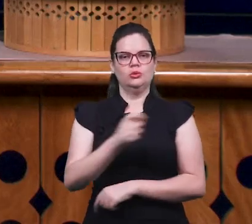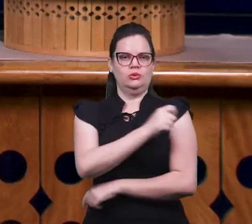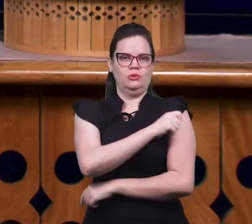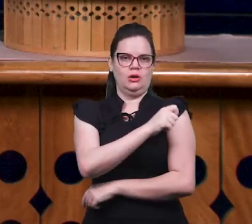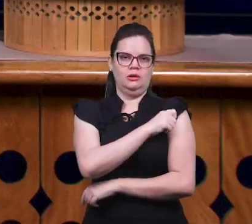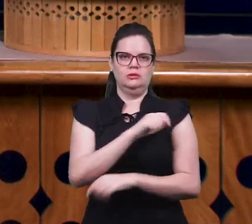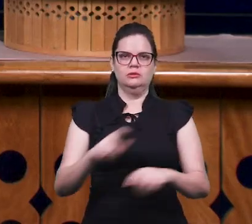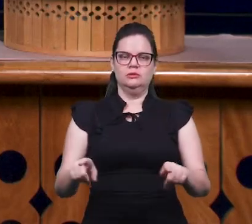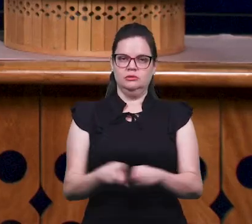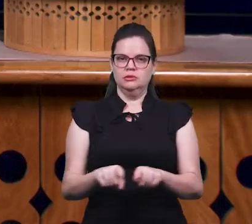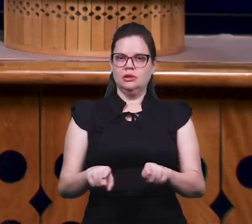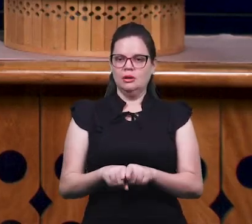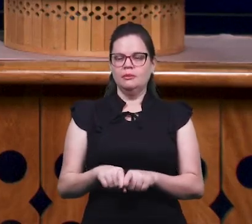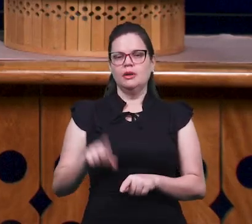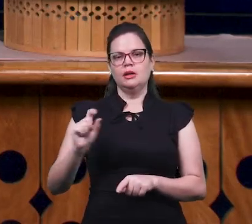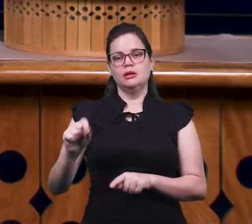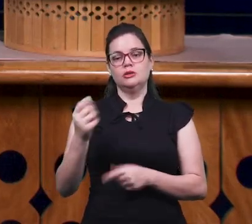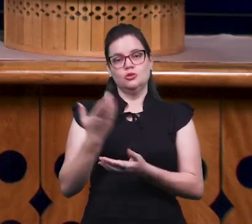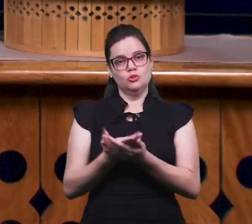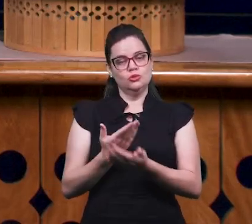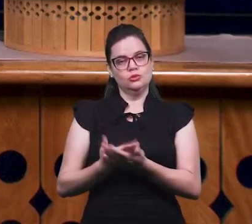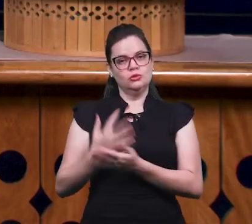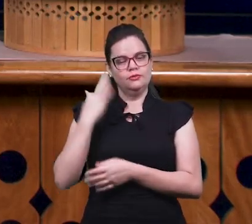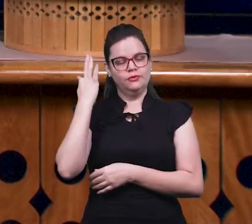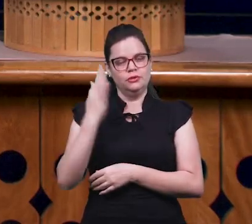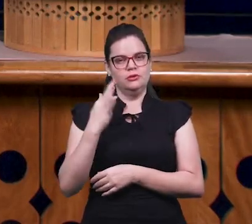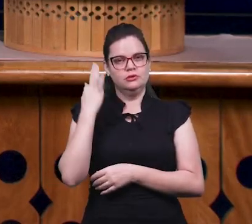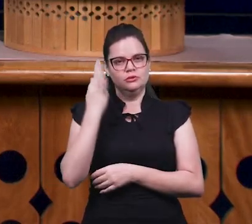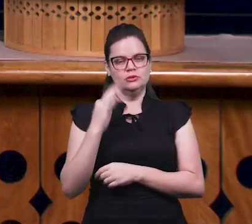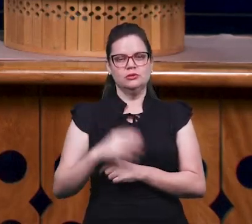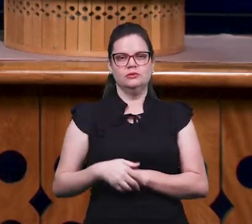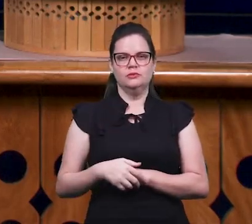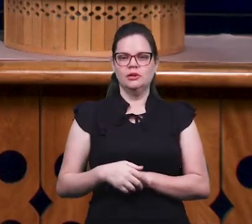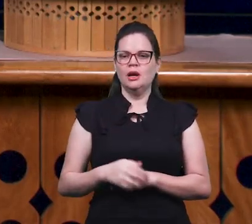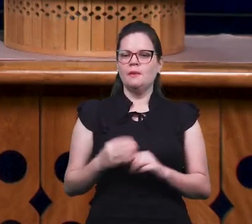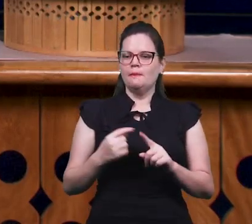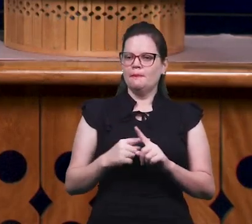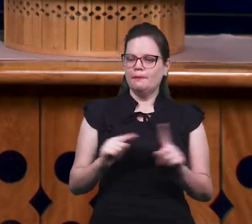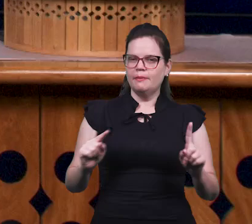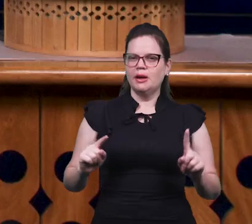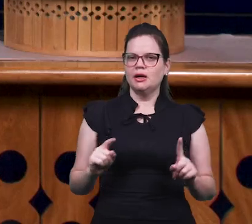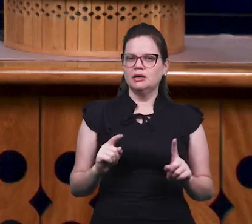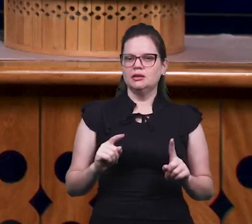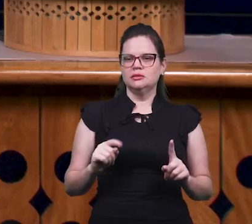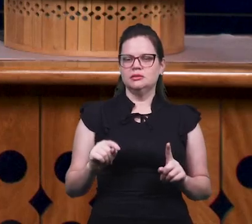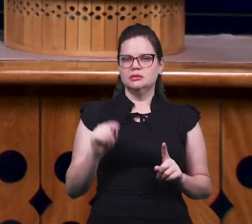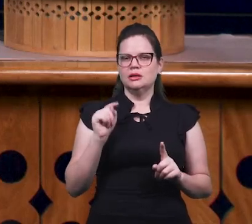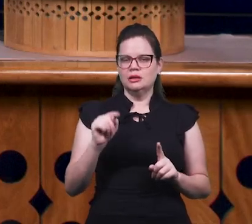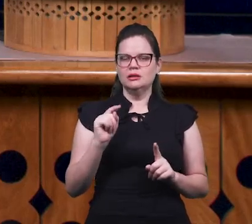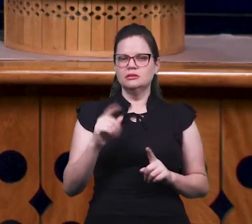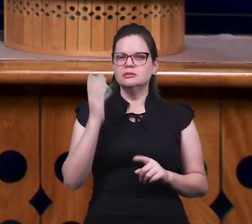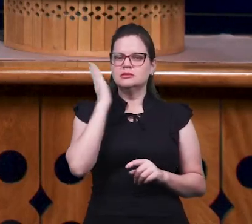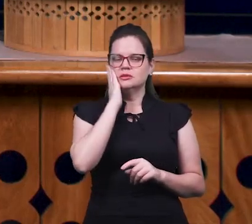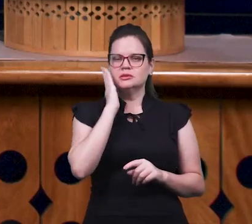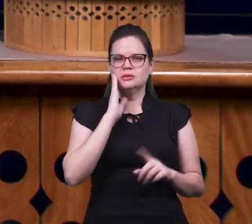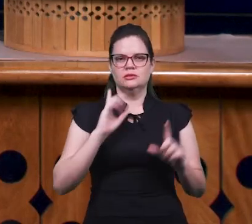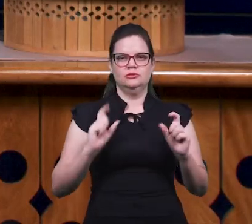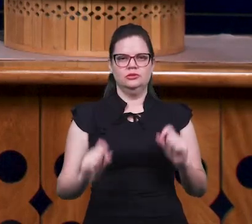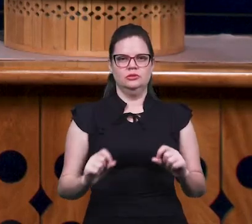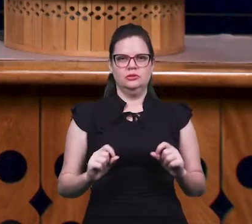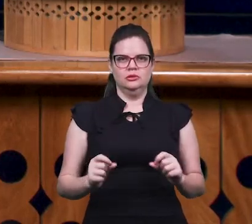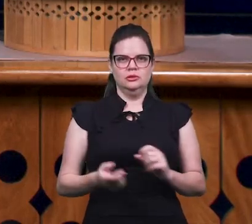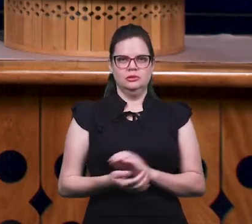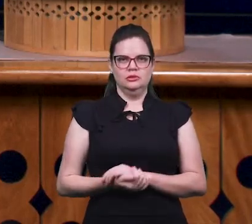podemos dizer que a maioria reconhece o seguinte, reconhece que a teologia, muitos jovens foram fazer um curso de teologia, não